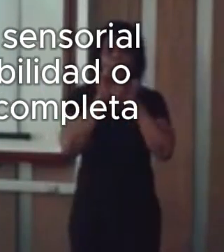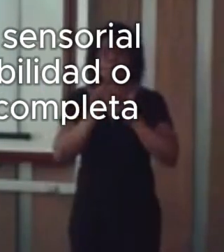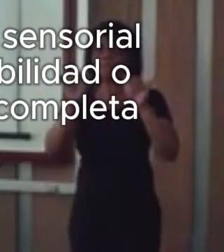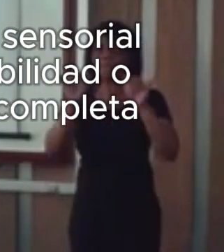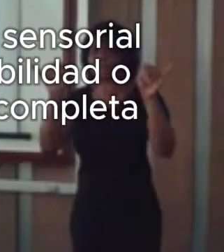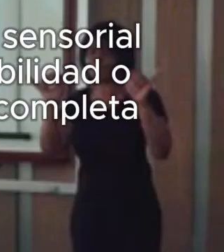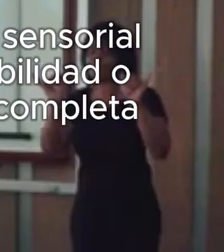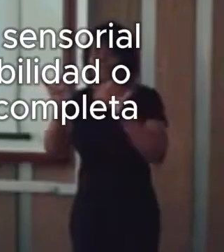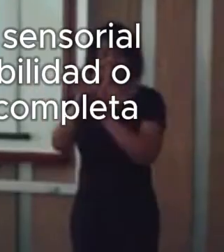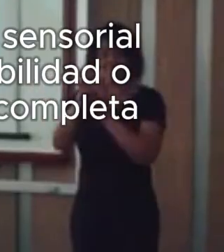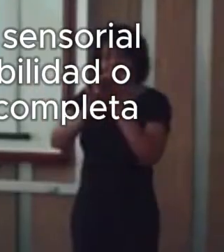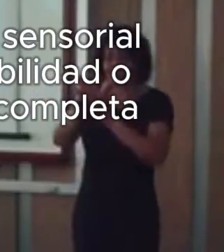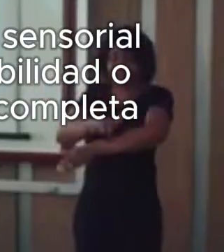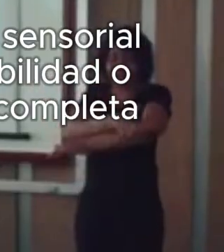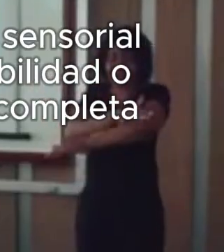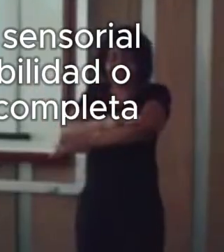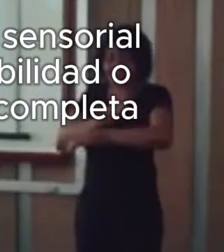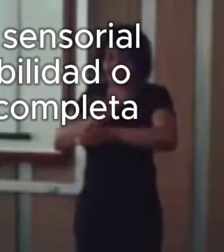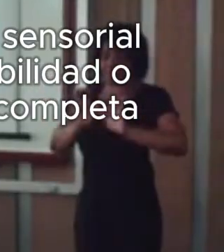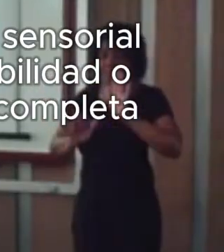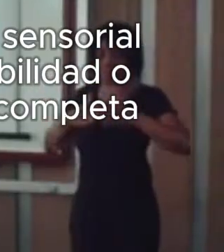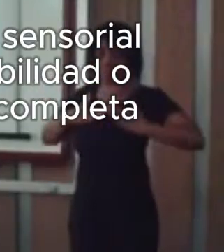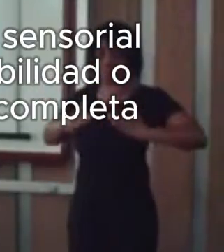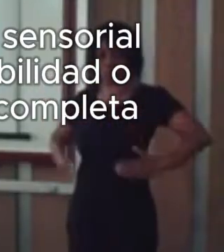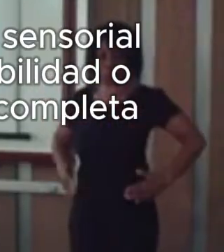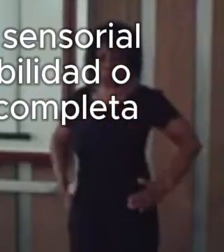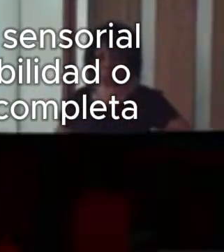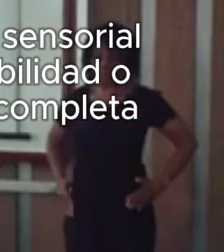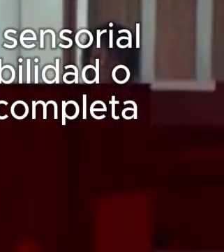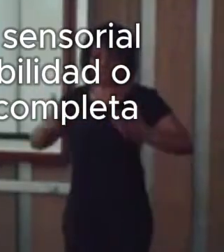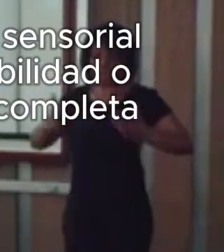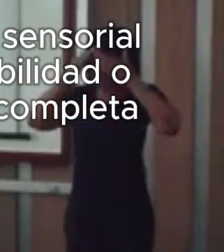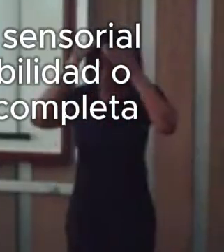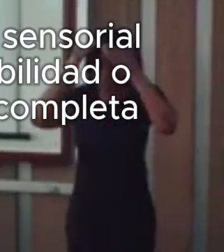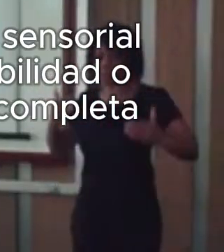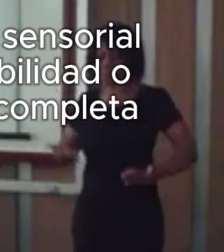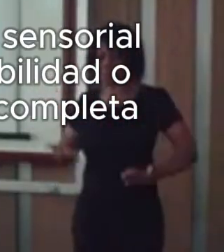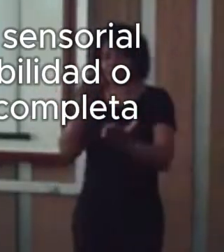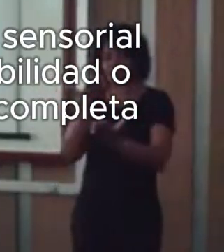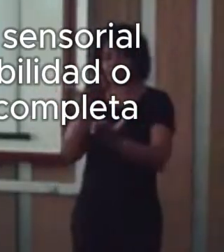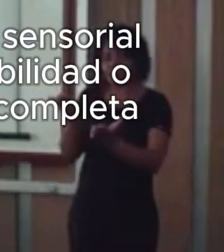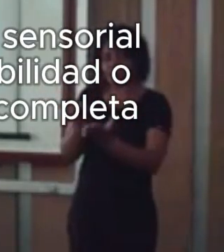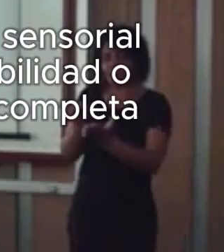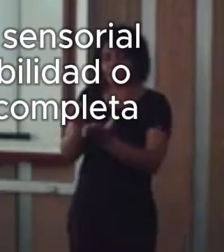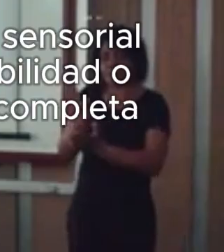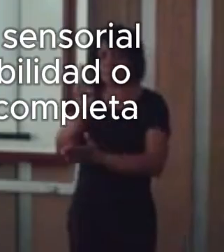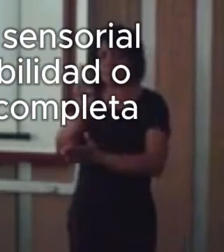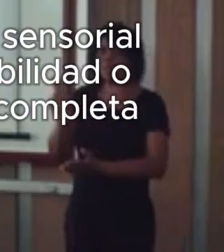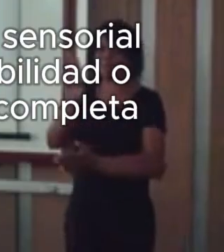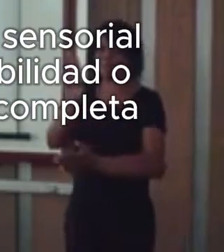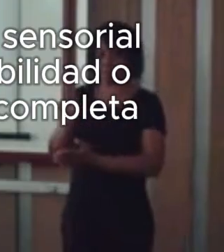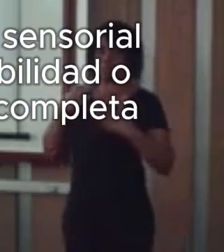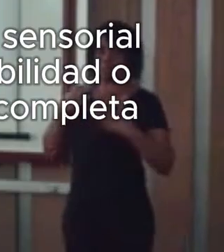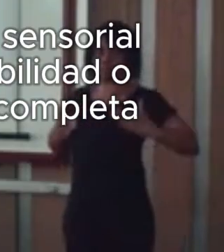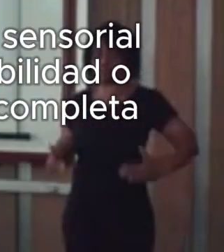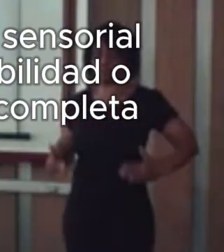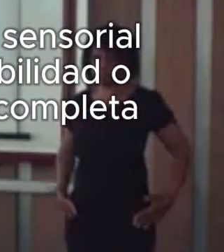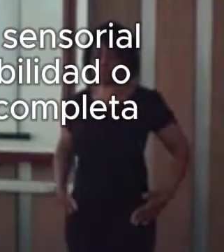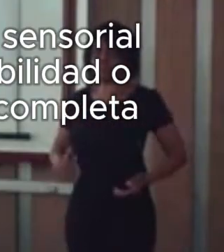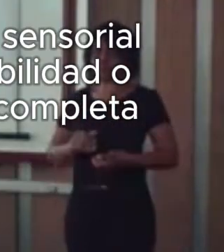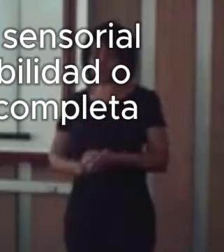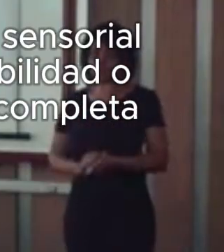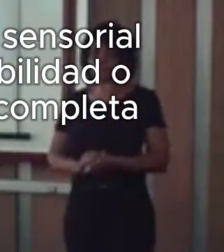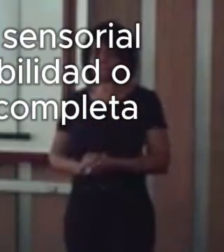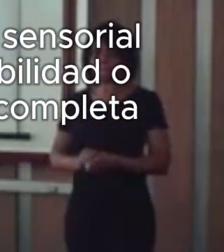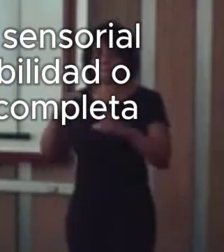nem sensorial e nem motora. Lesão completa, perda total de função sensorial e motora. E